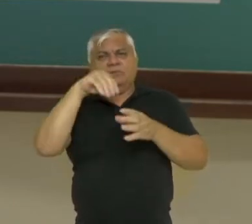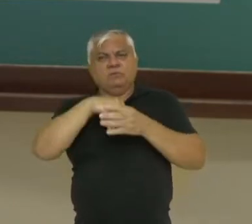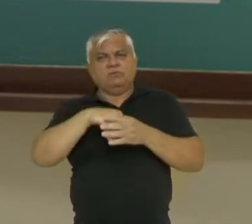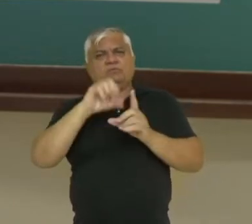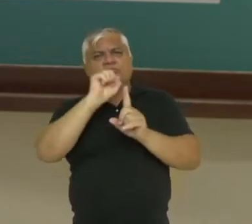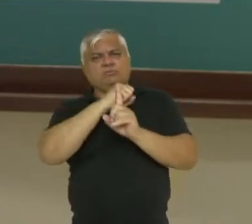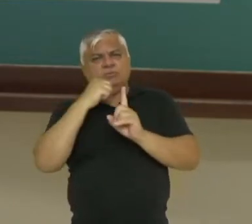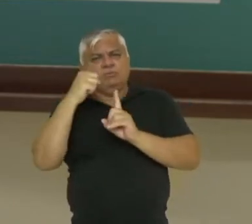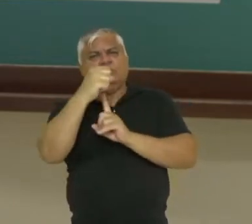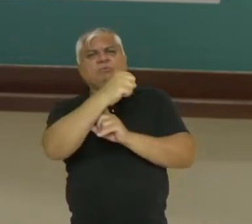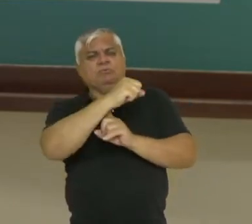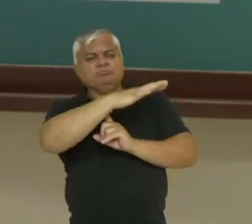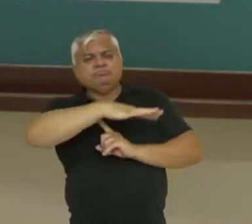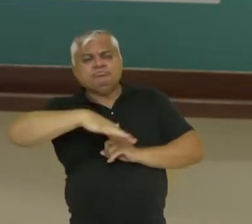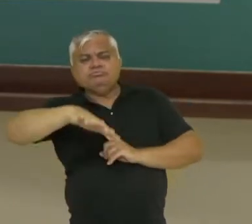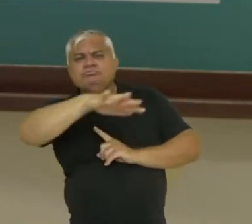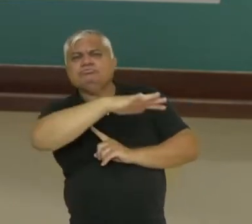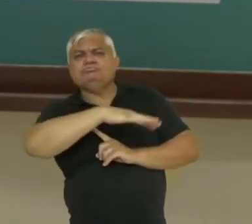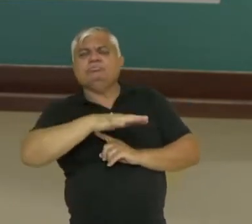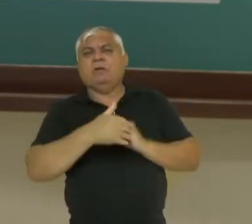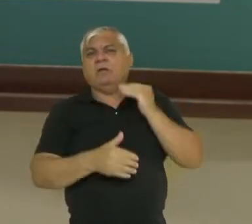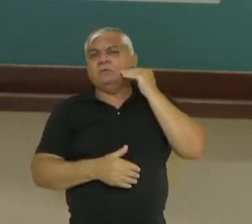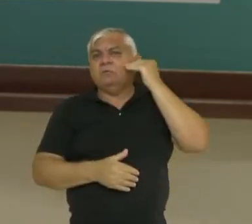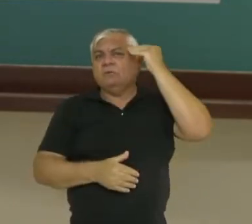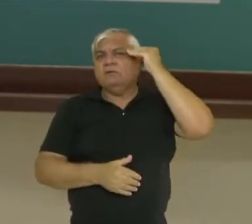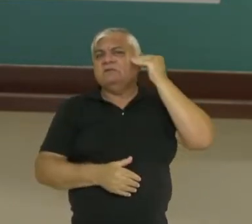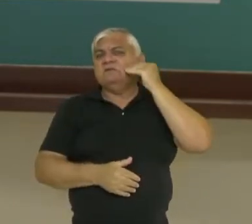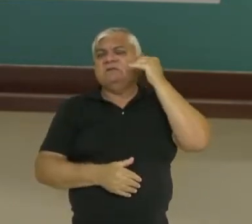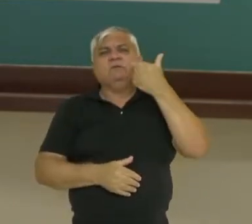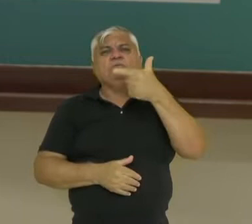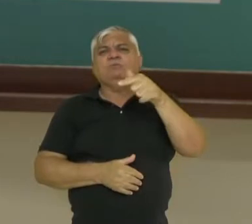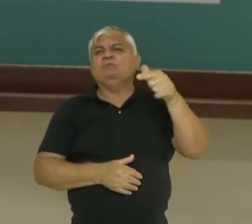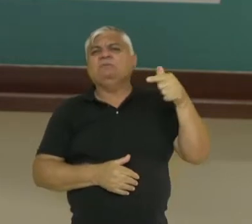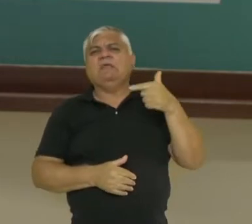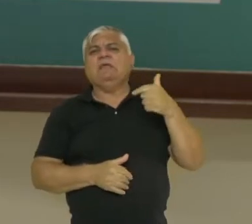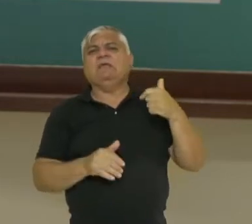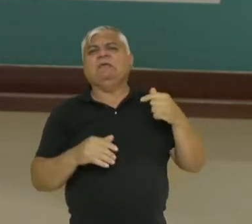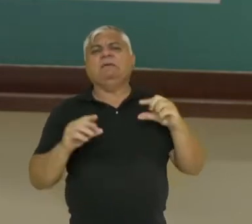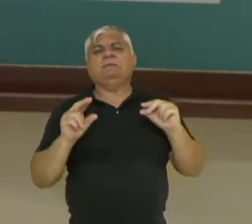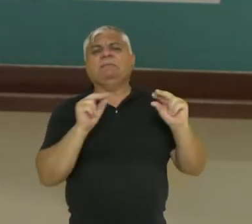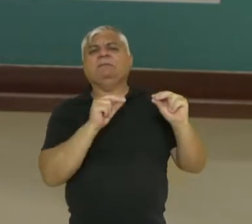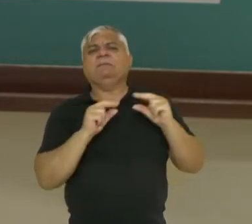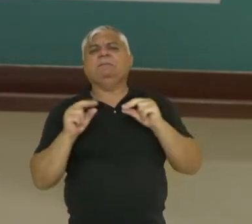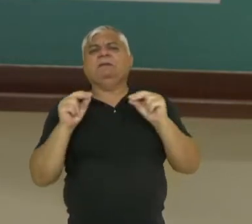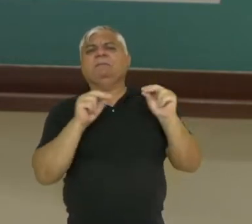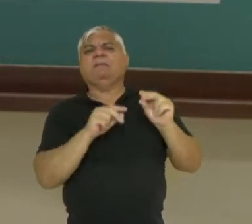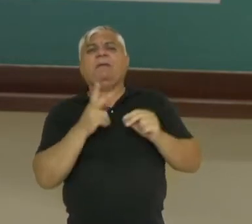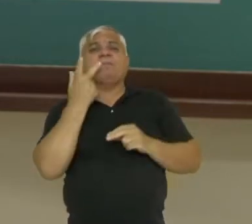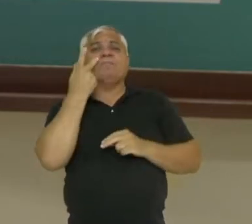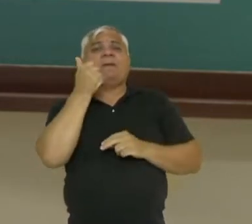todo, os adolescentes, eles não têm muita conversa com os seus